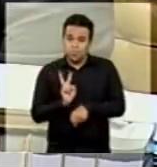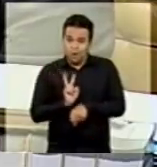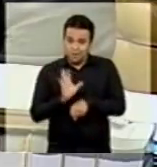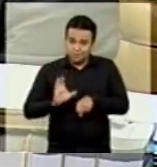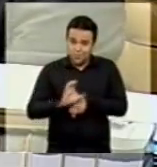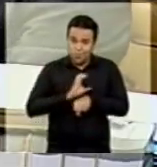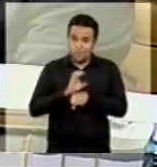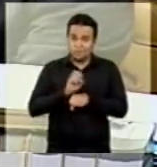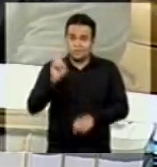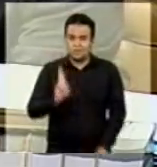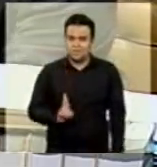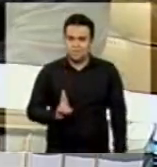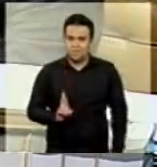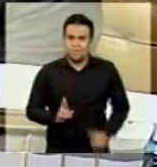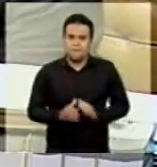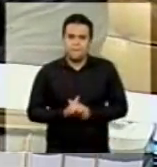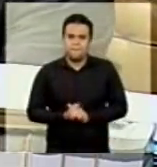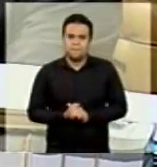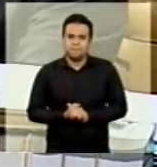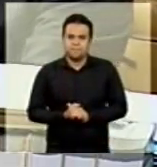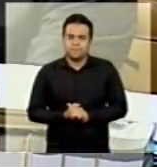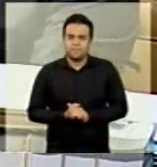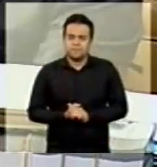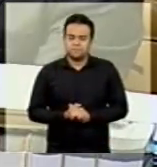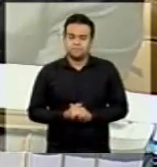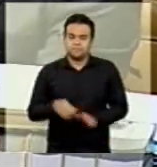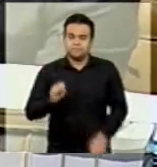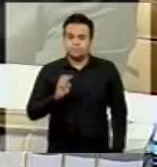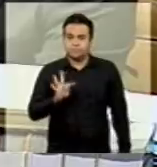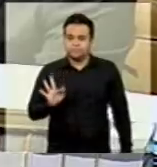Constituição da República, esta Corte estará